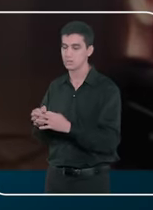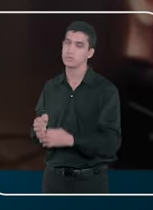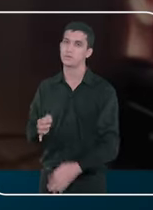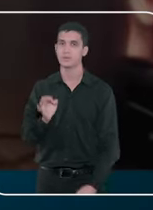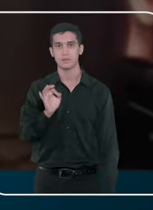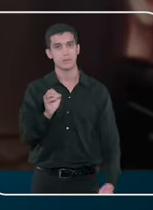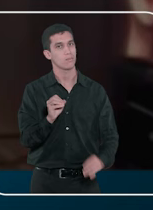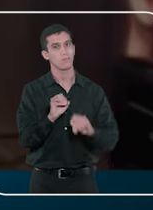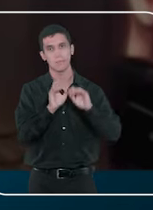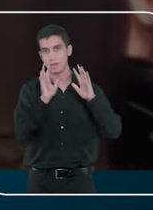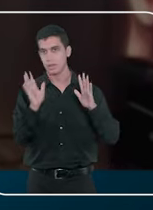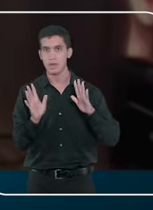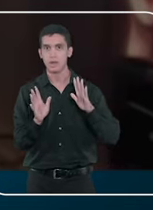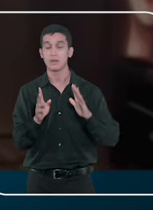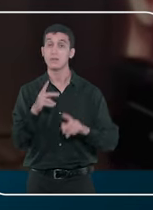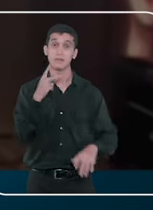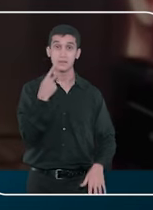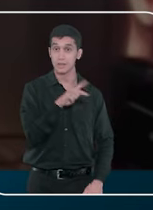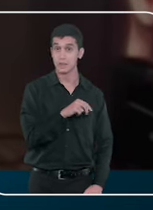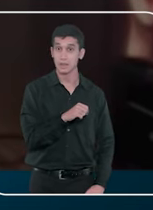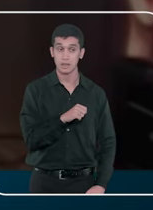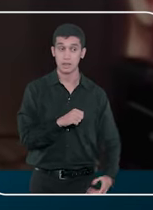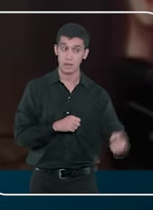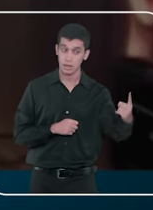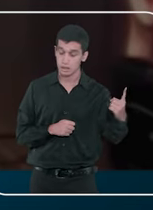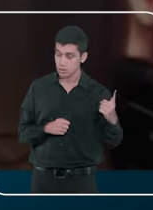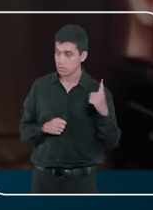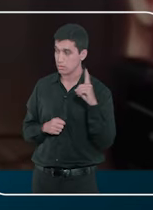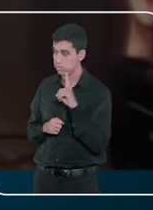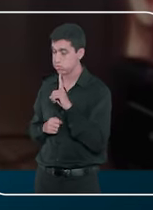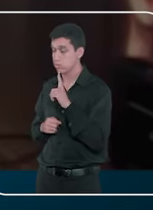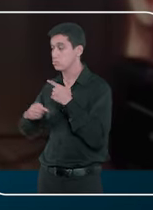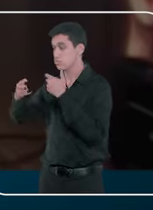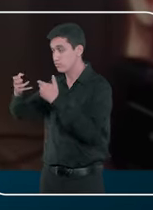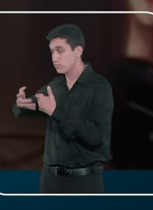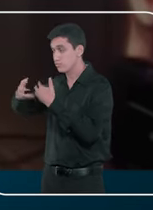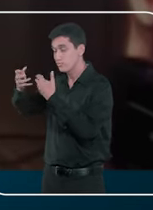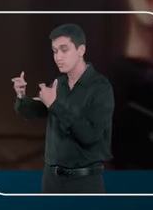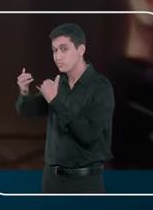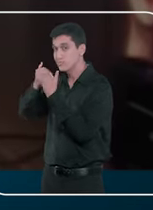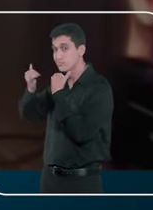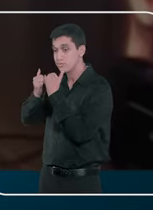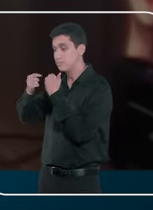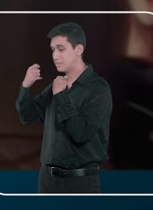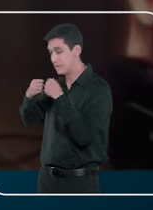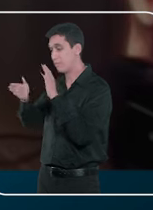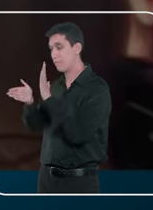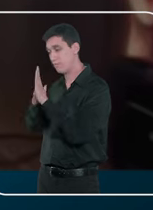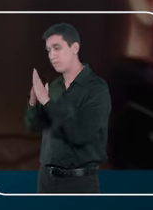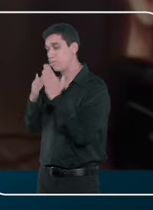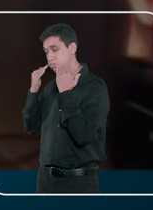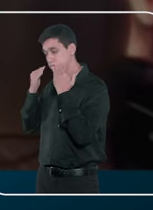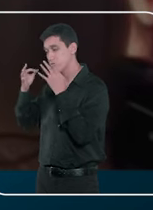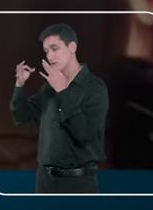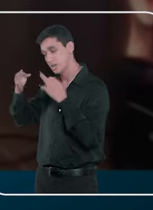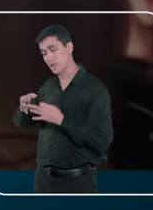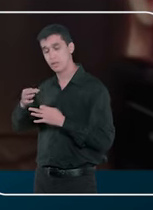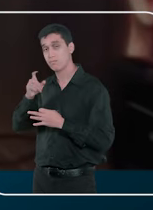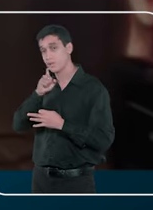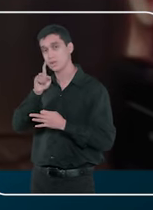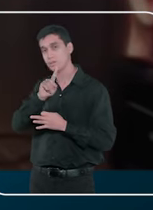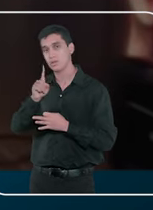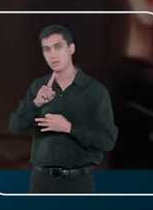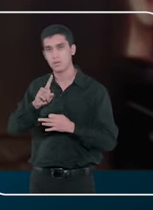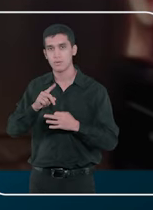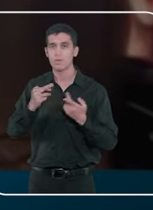ínsito. Não só porque a lei assim o diz em várias passagens, inclusive o professor Sutzberger já